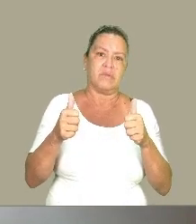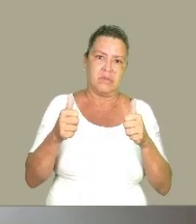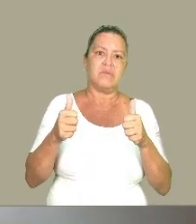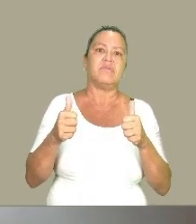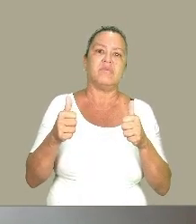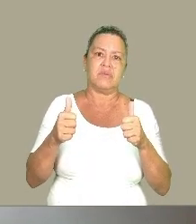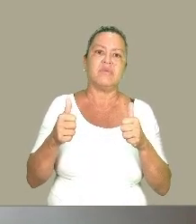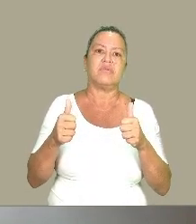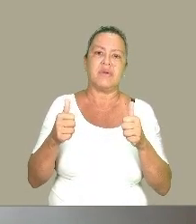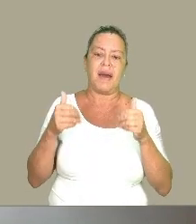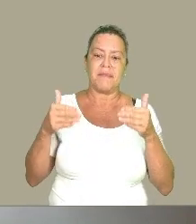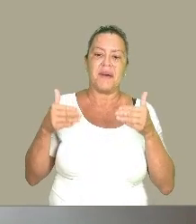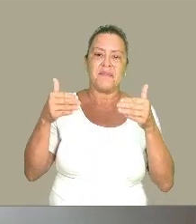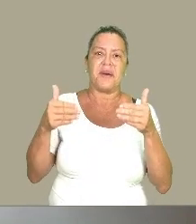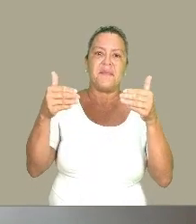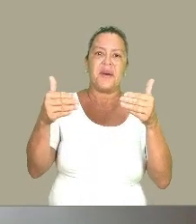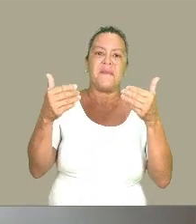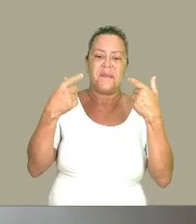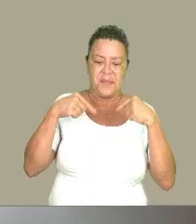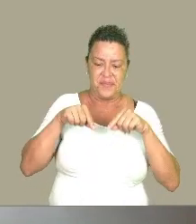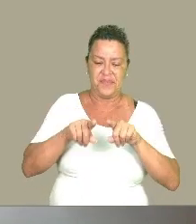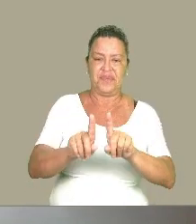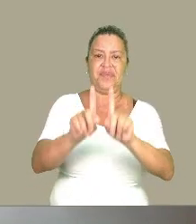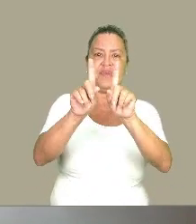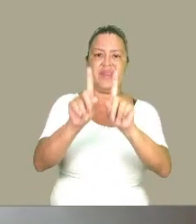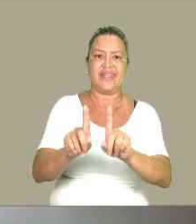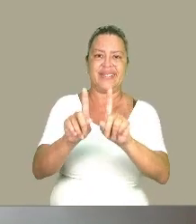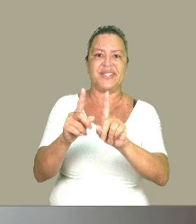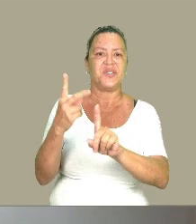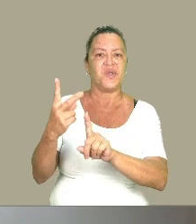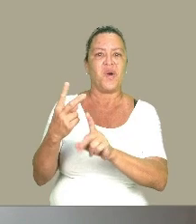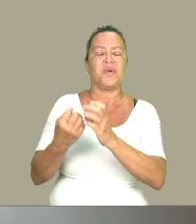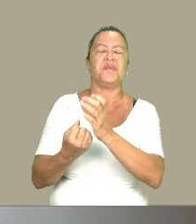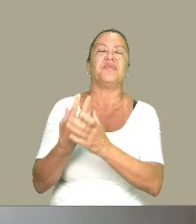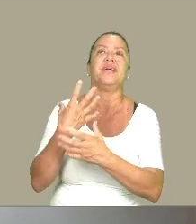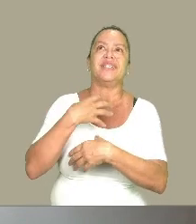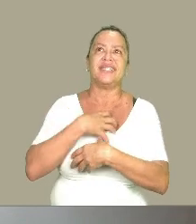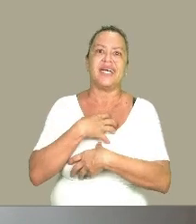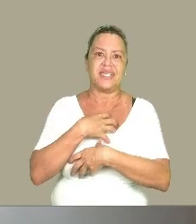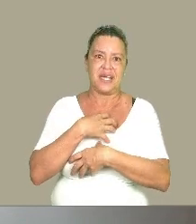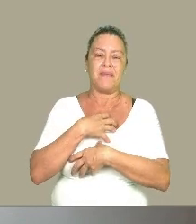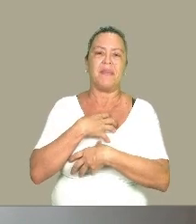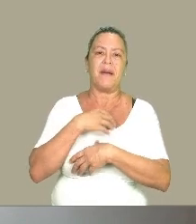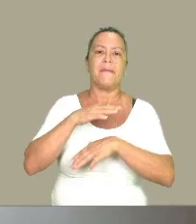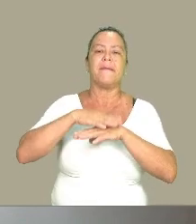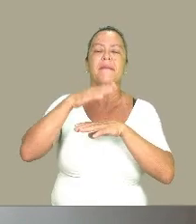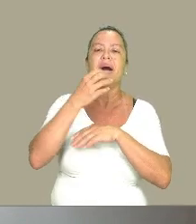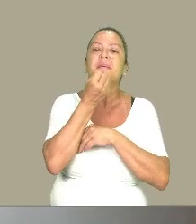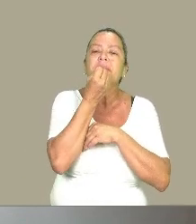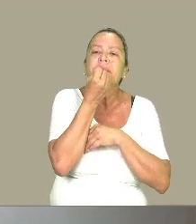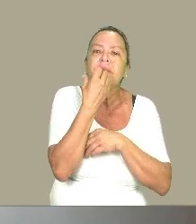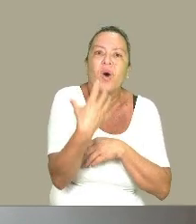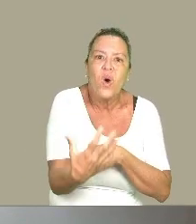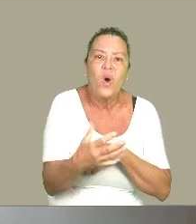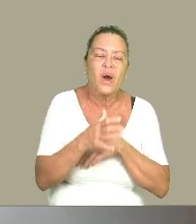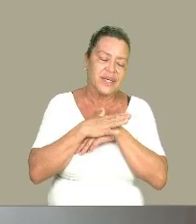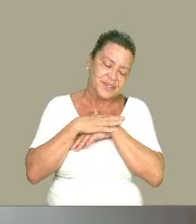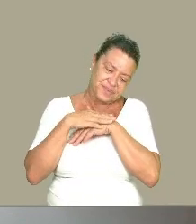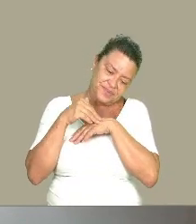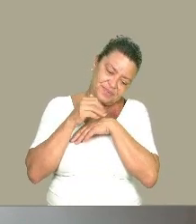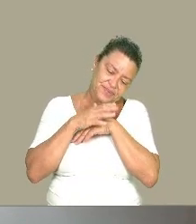e passar então a brotar dentro deles um sentimento mais generoso e mais amoroso.